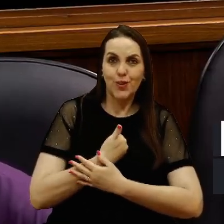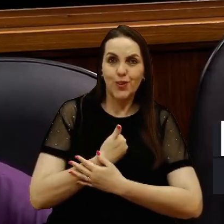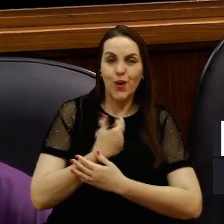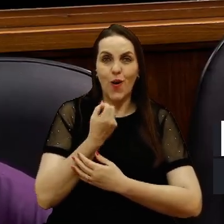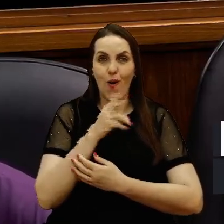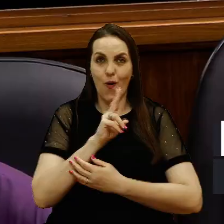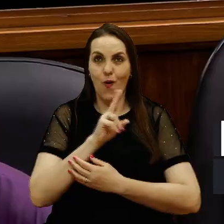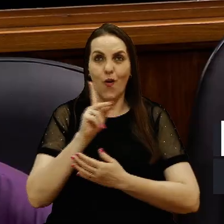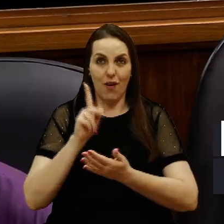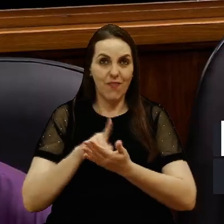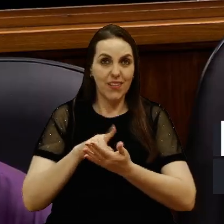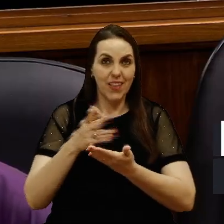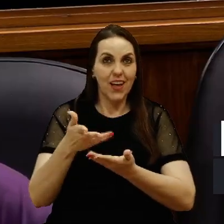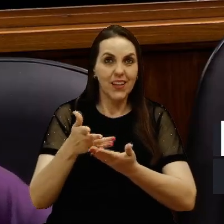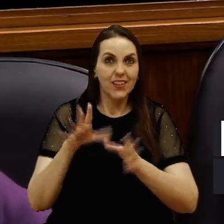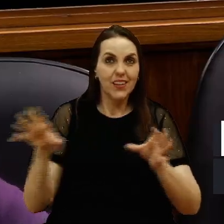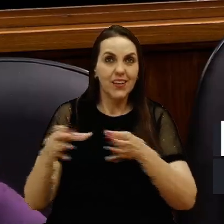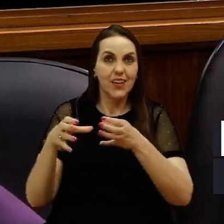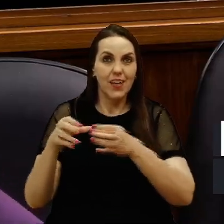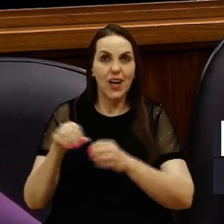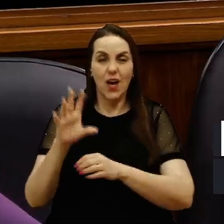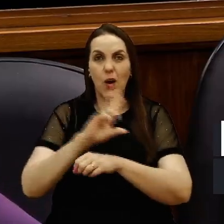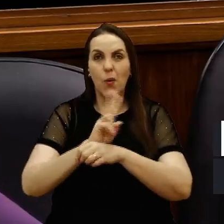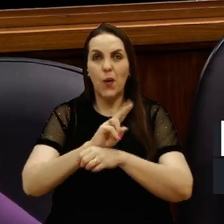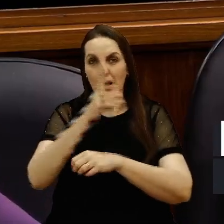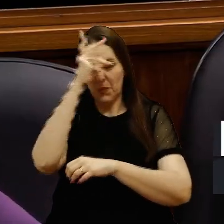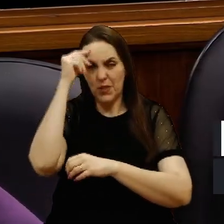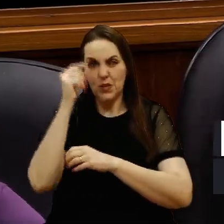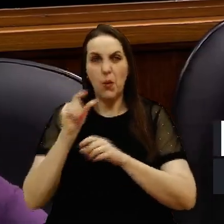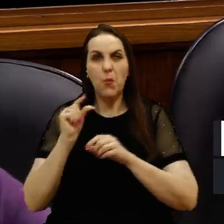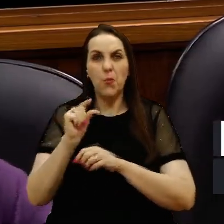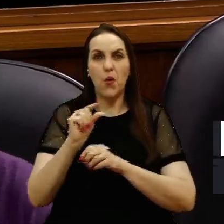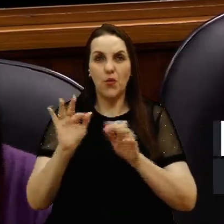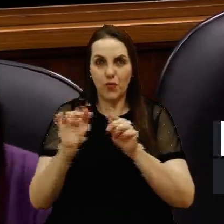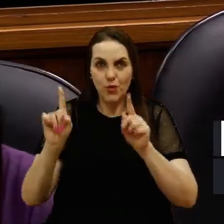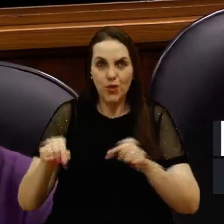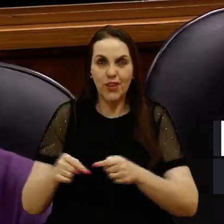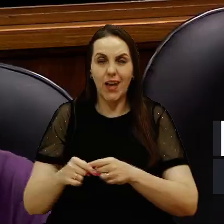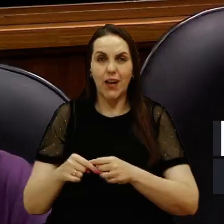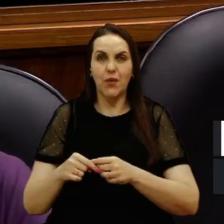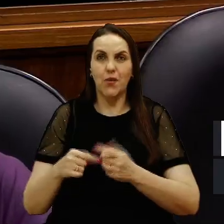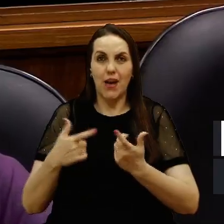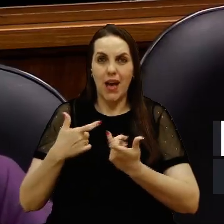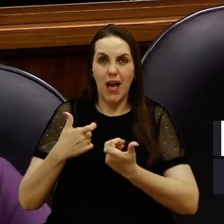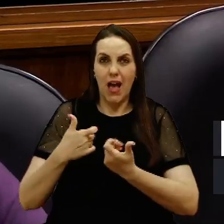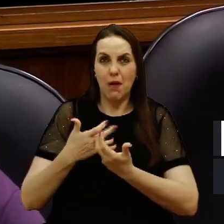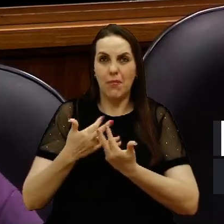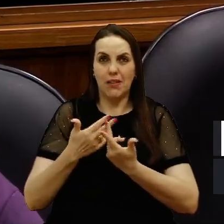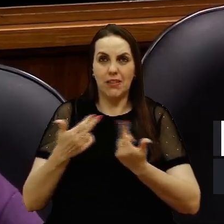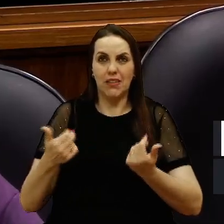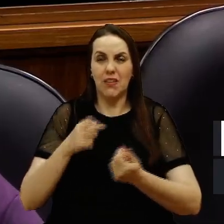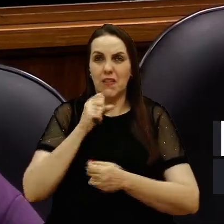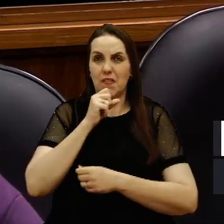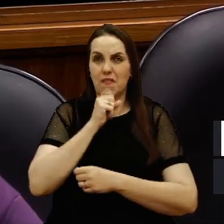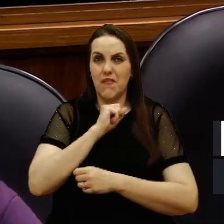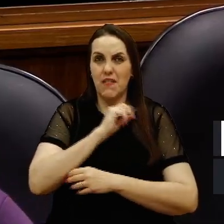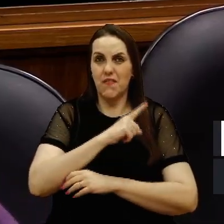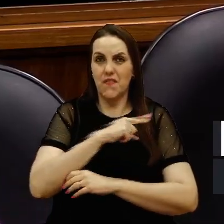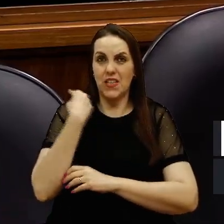mentindo? Ou é essa a situação da Guarda Municipal? Pouco efetivo, armamento que já